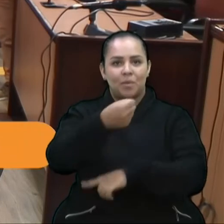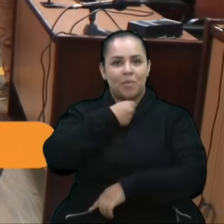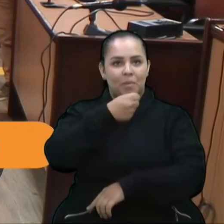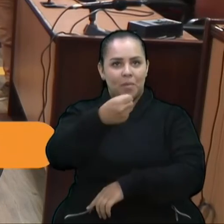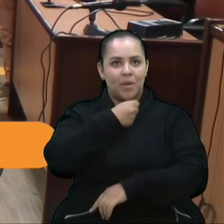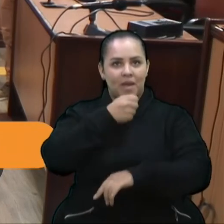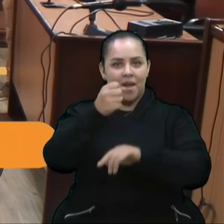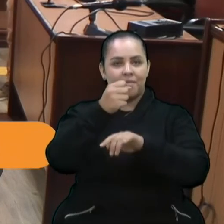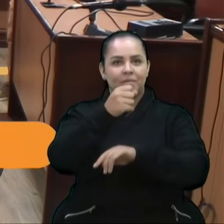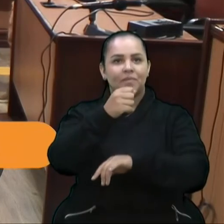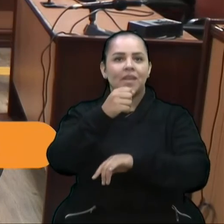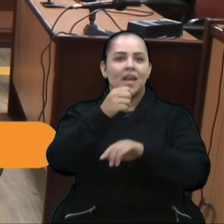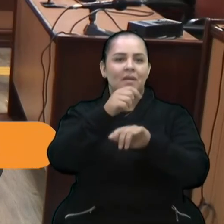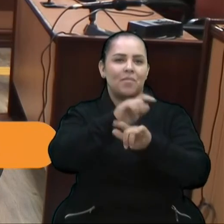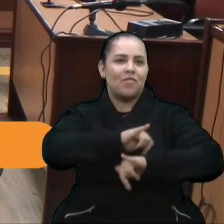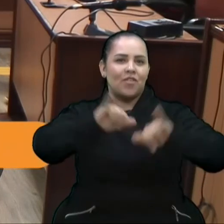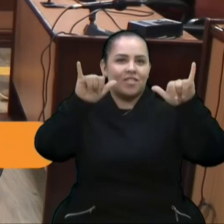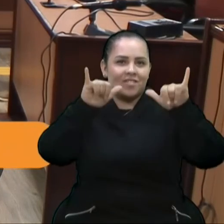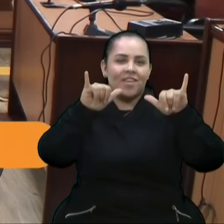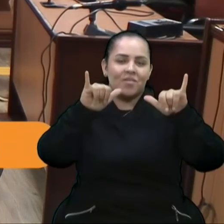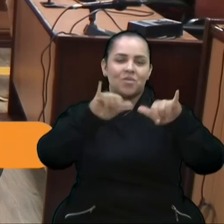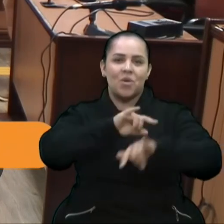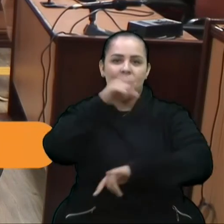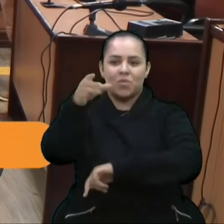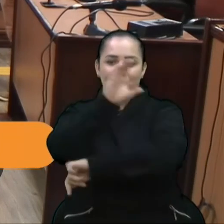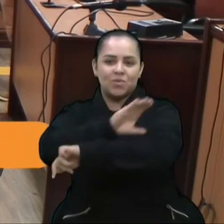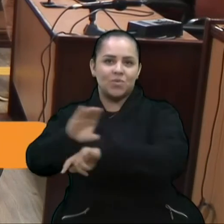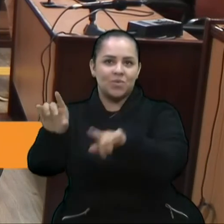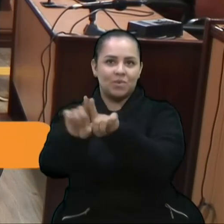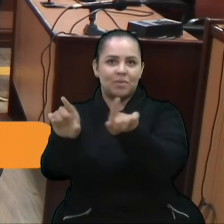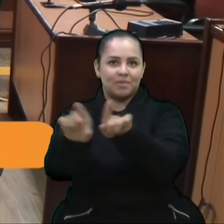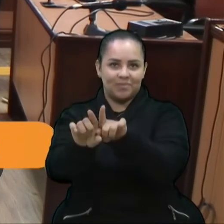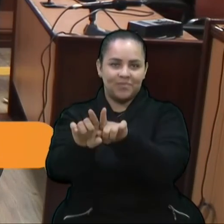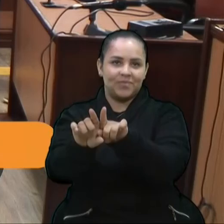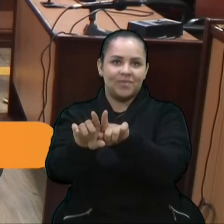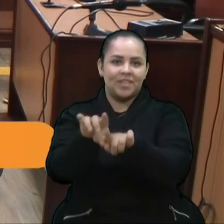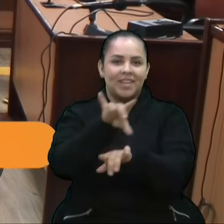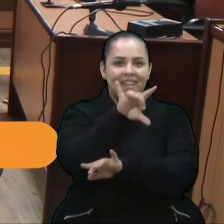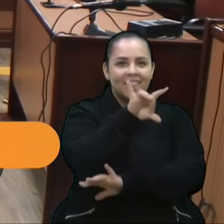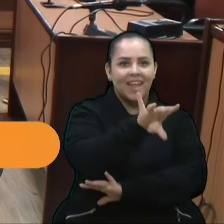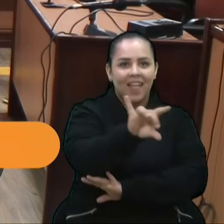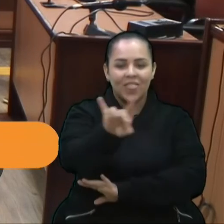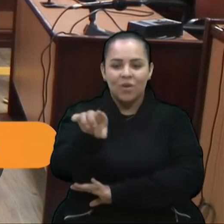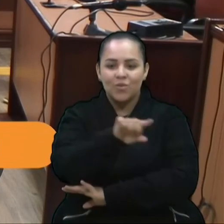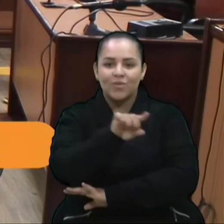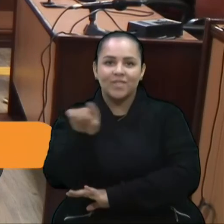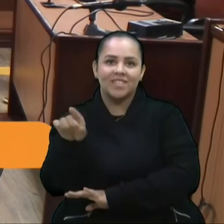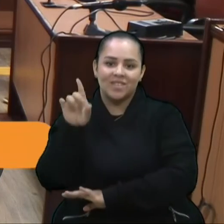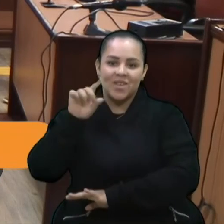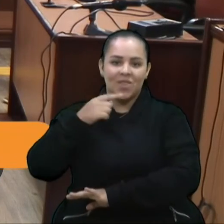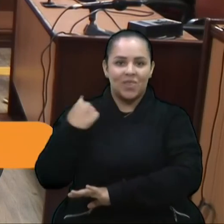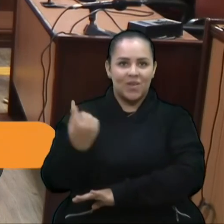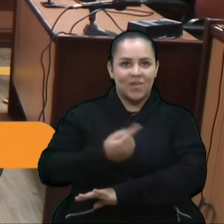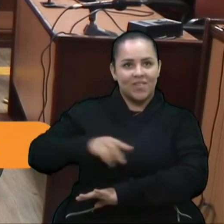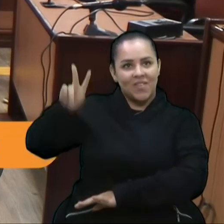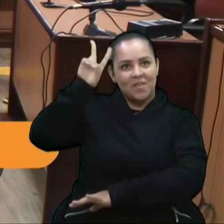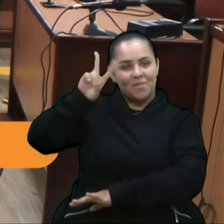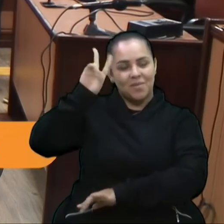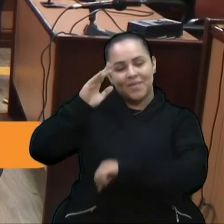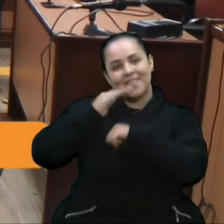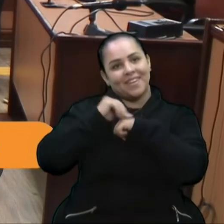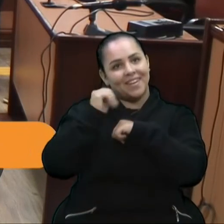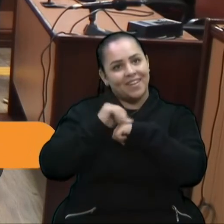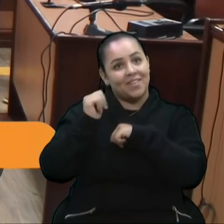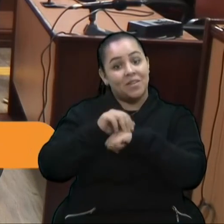da propaganda e de outros cursos também. A cada um de vocês nós lembramos com carinho e já esperamos, quem